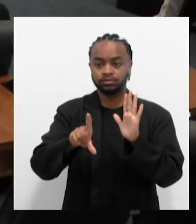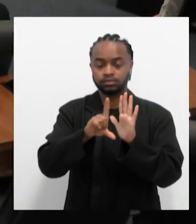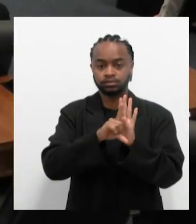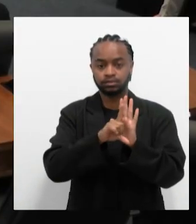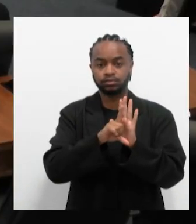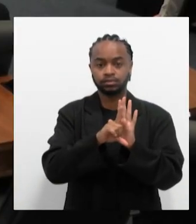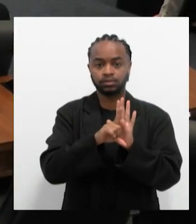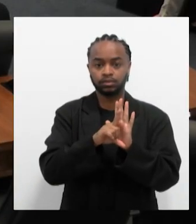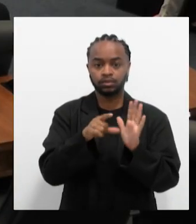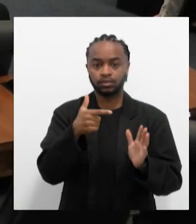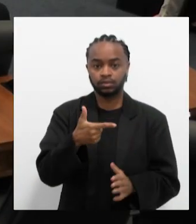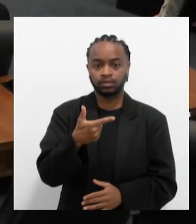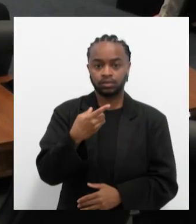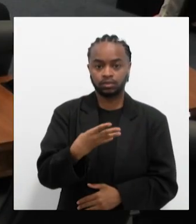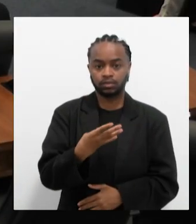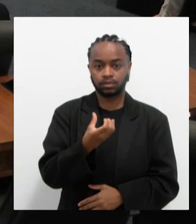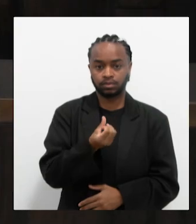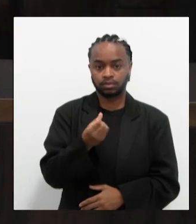número